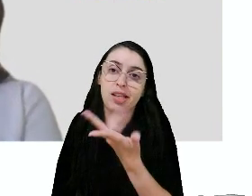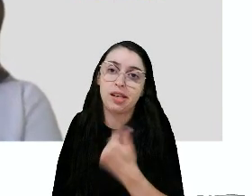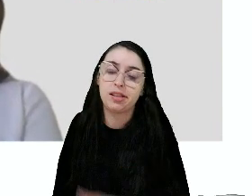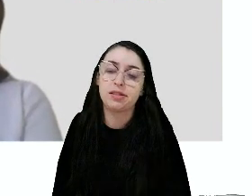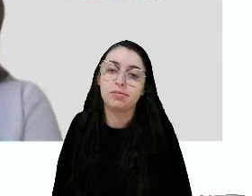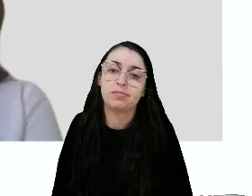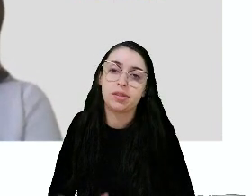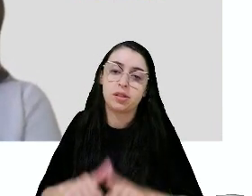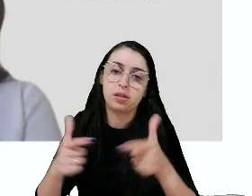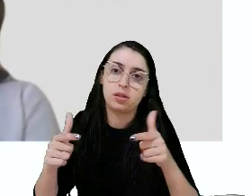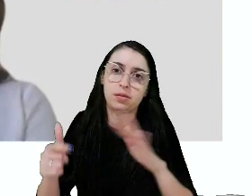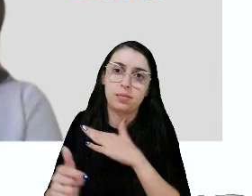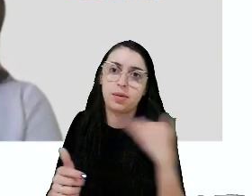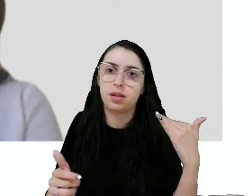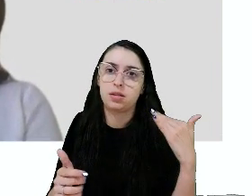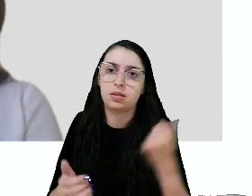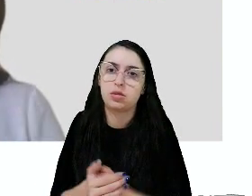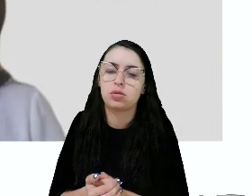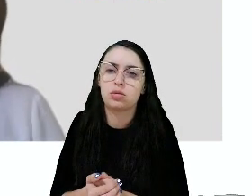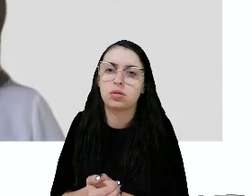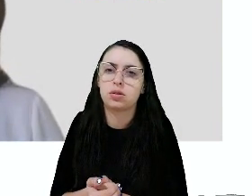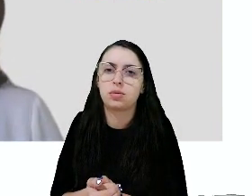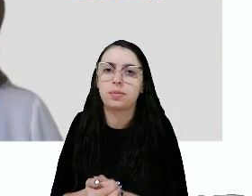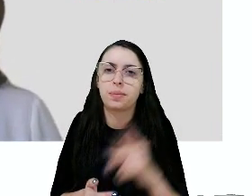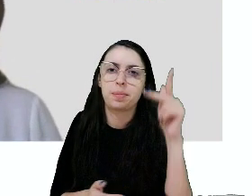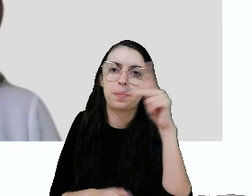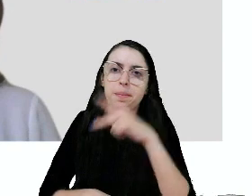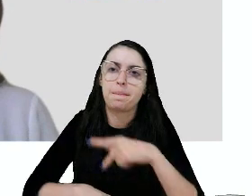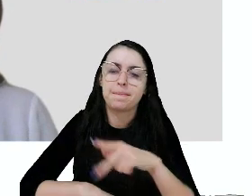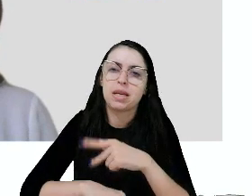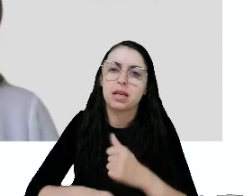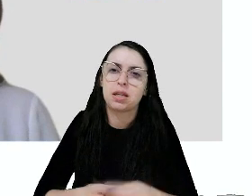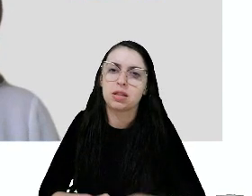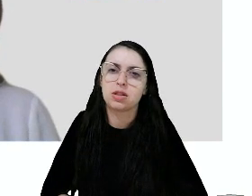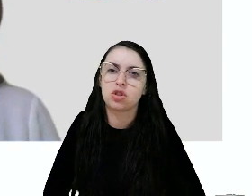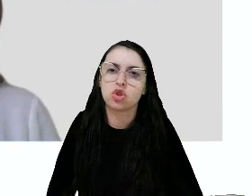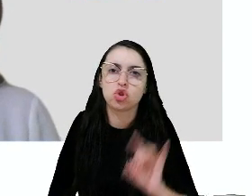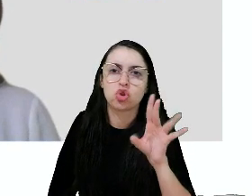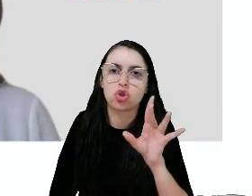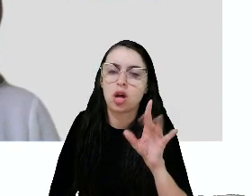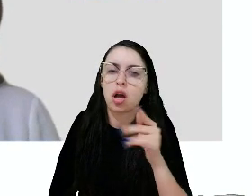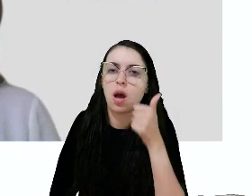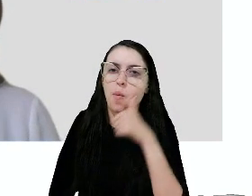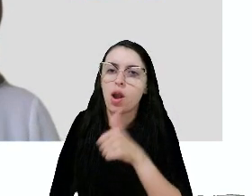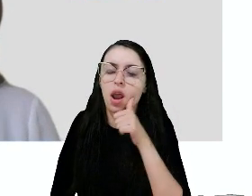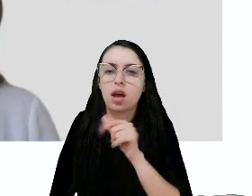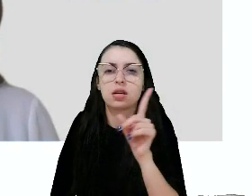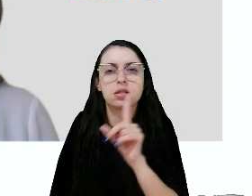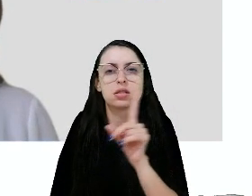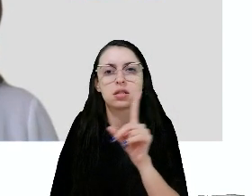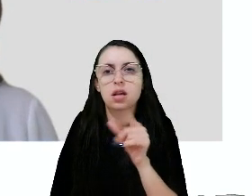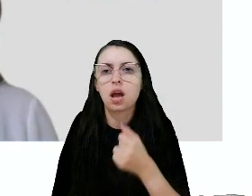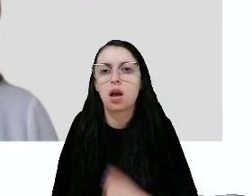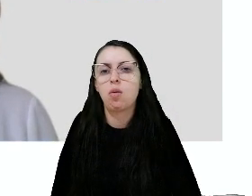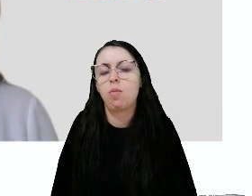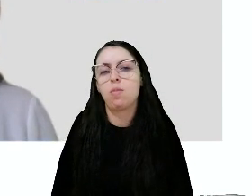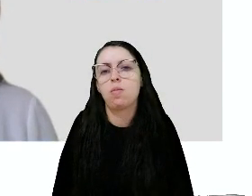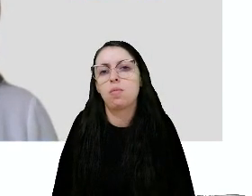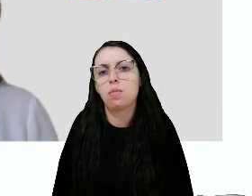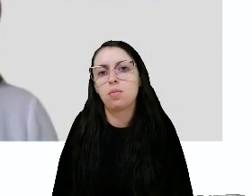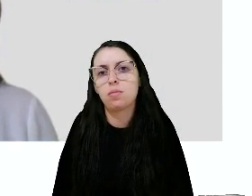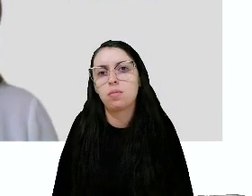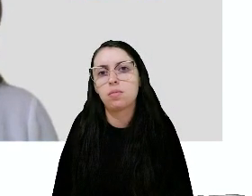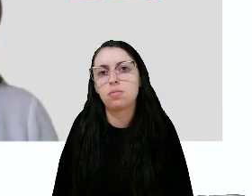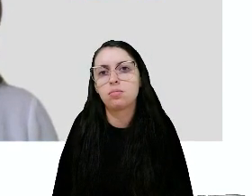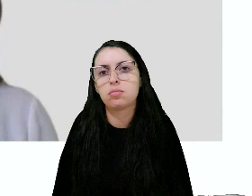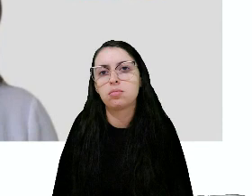da ampliação do suicídio no nosso país, não só por mulheres, isso é algo